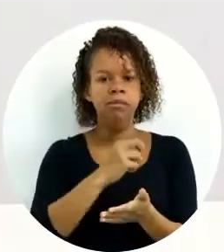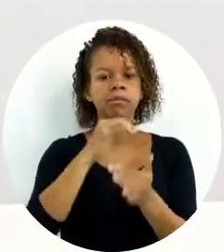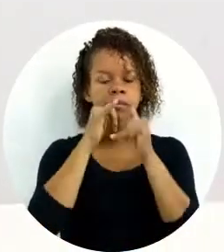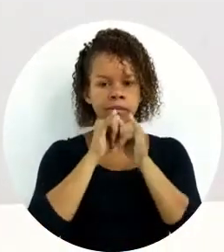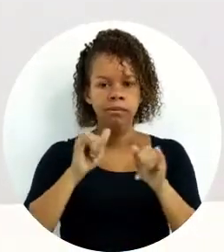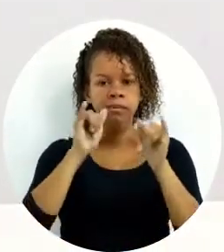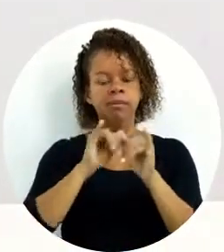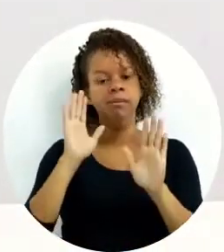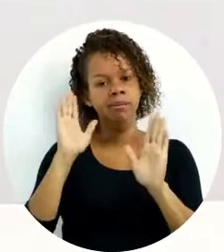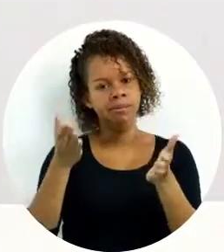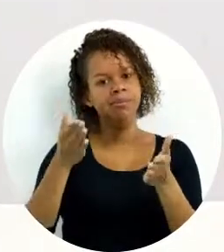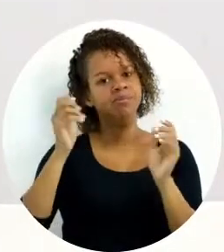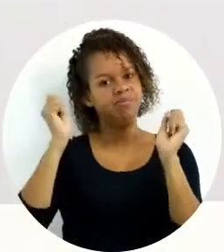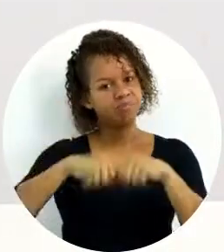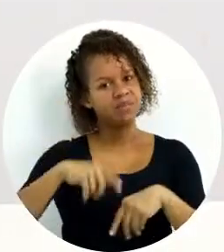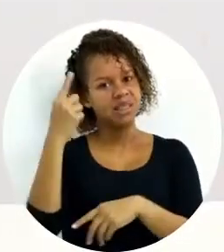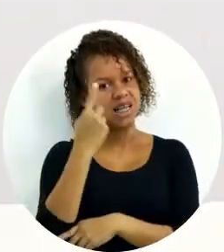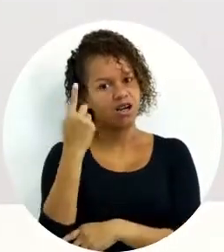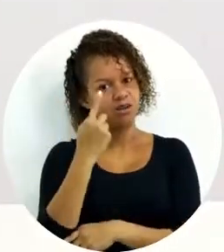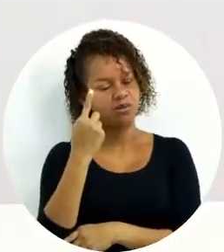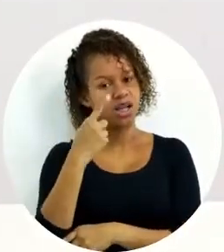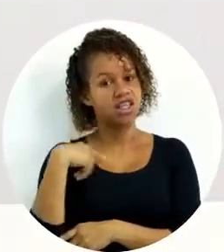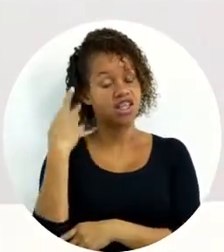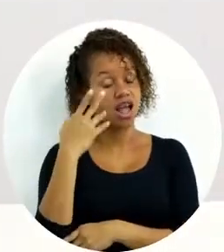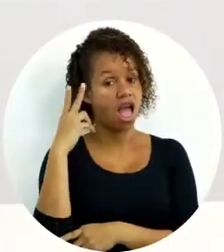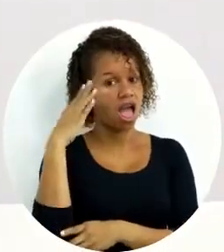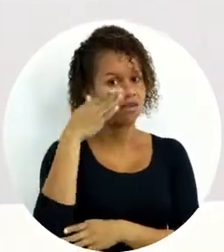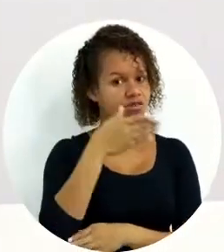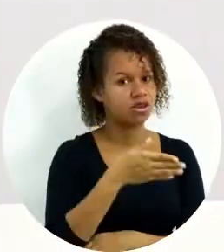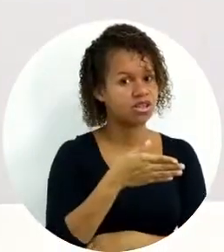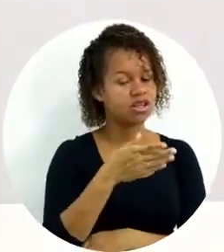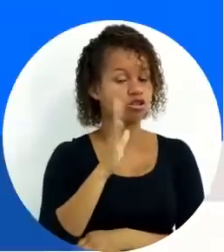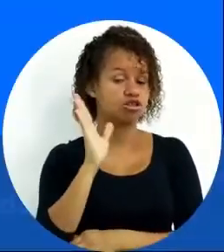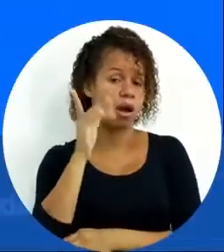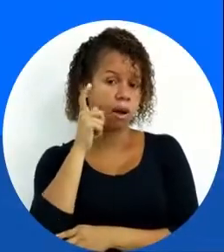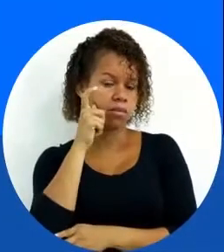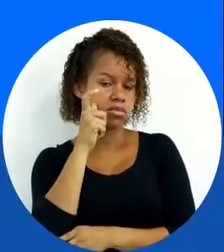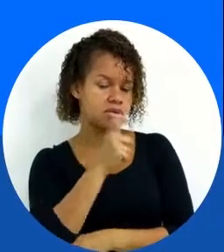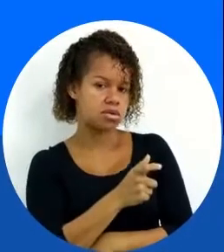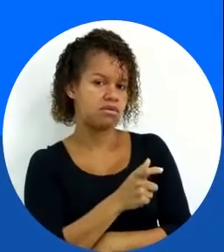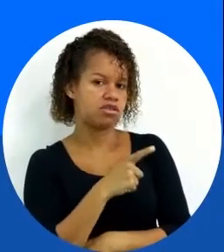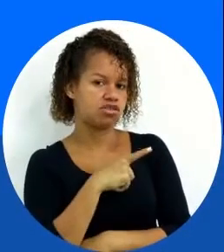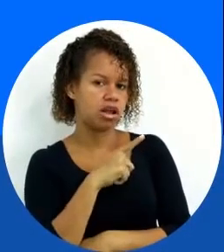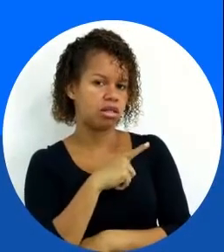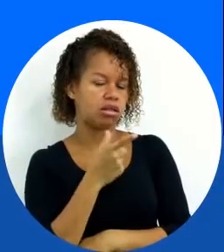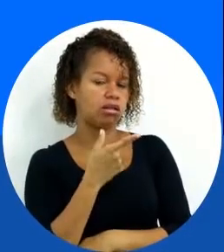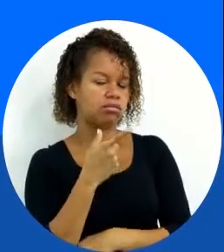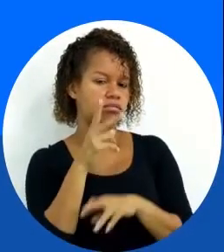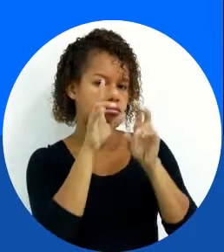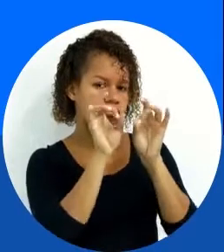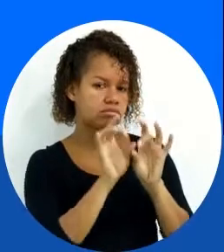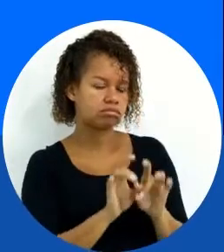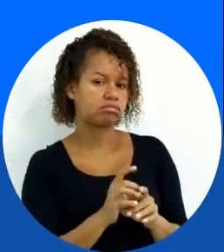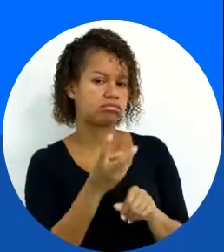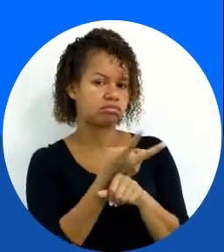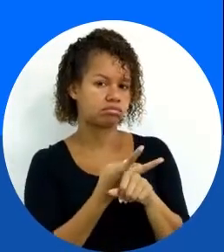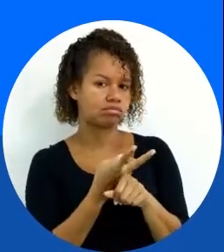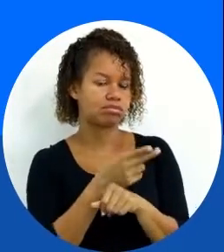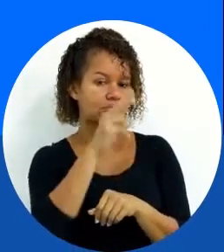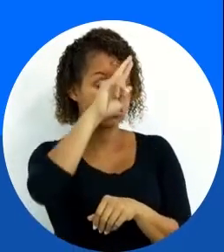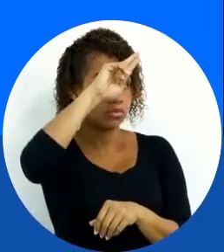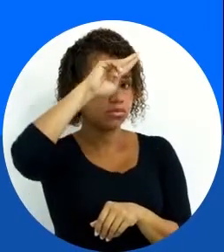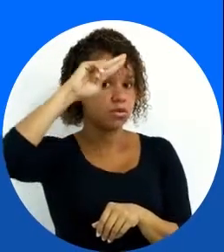gente viu na competência 1, esse outro slide reforça isso. Como a gente observa, a gente tem aqui a expressão de busca que o